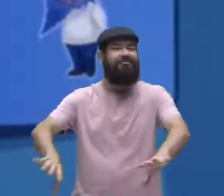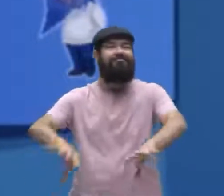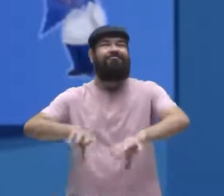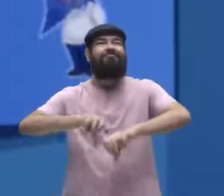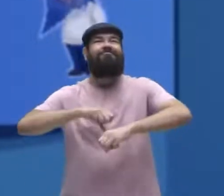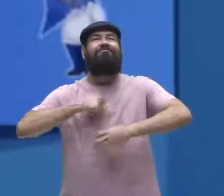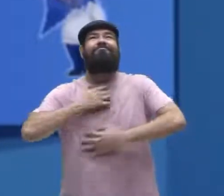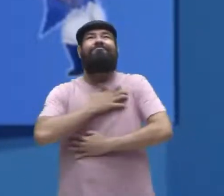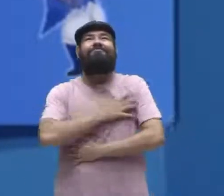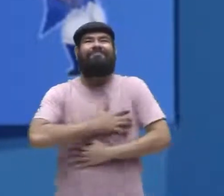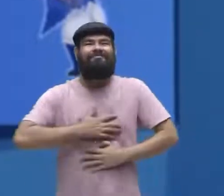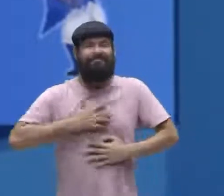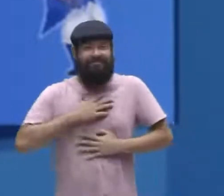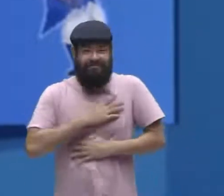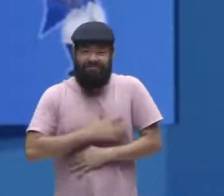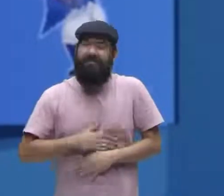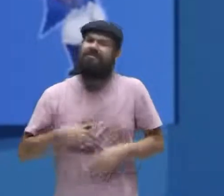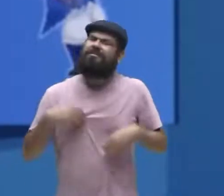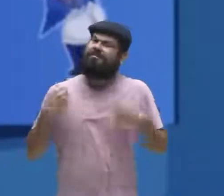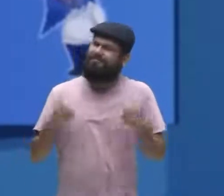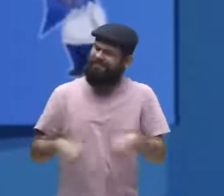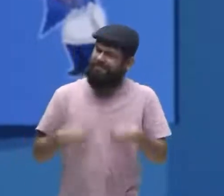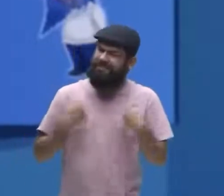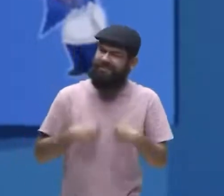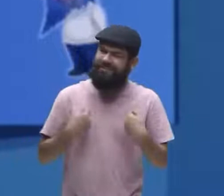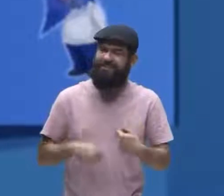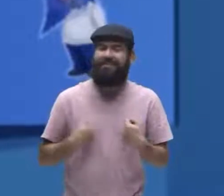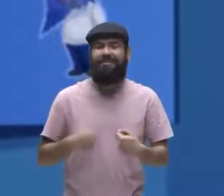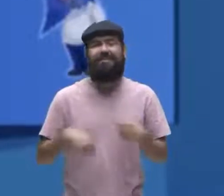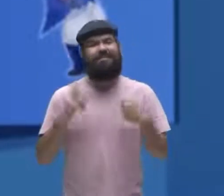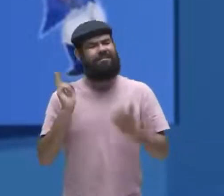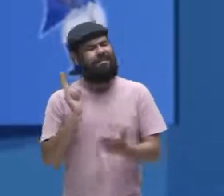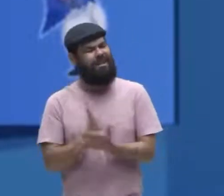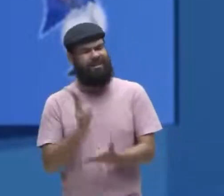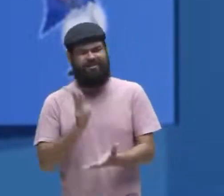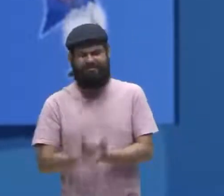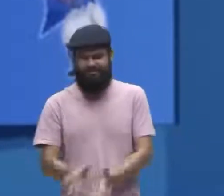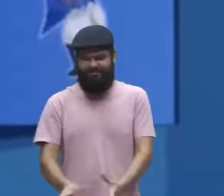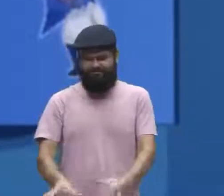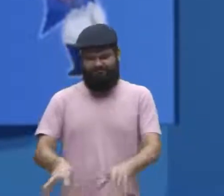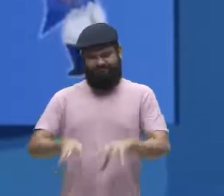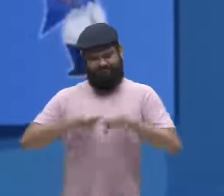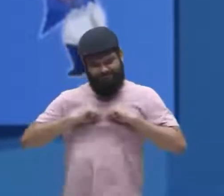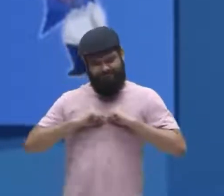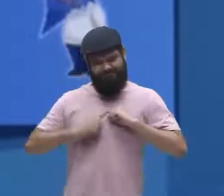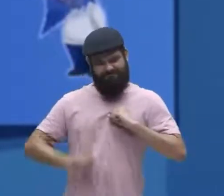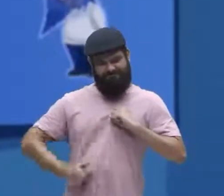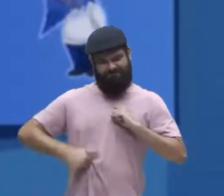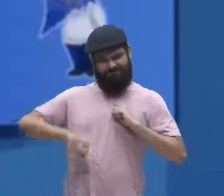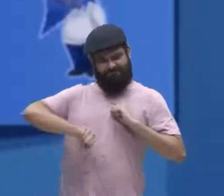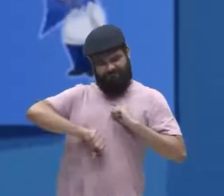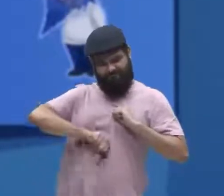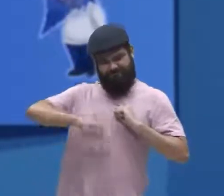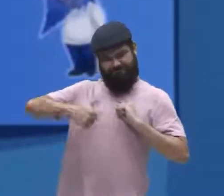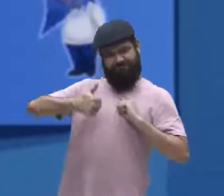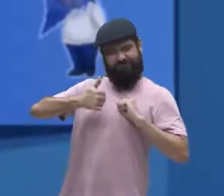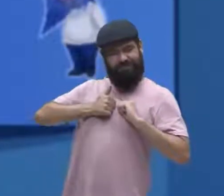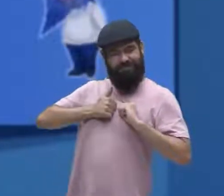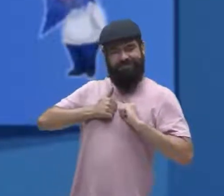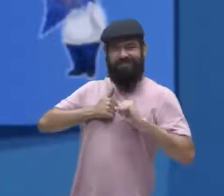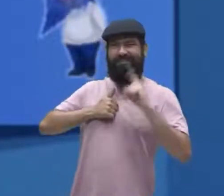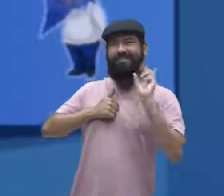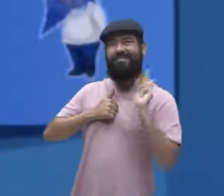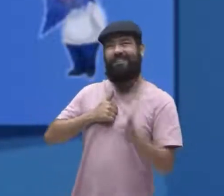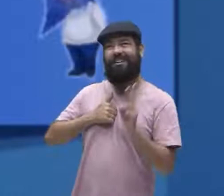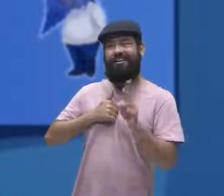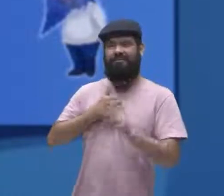Então, né, a gente sempre tem que ter essas ferramentas, né, positivas para a gente não ficar só naquele